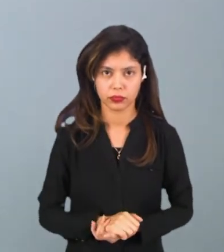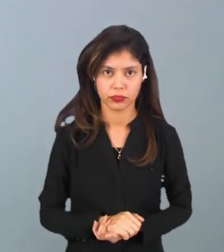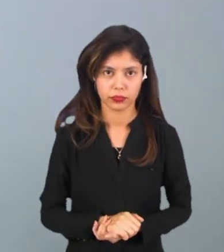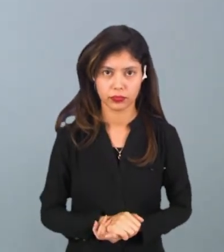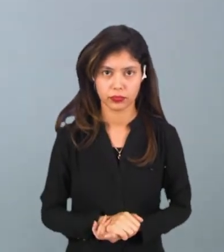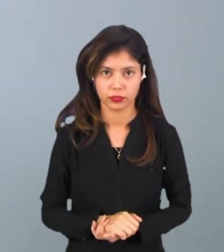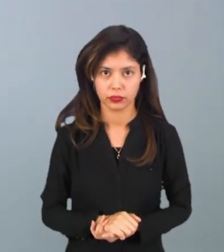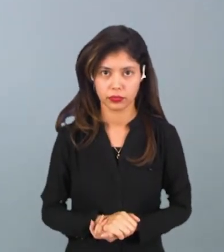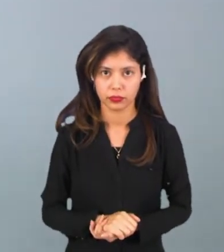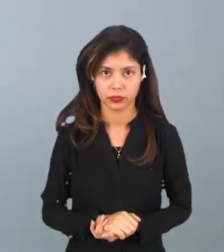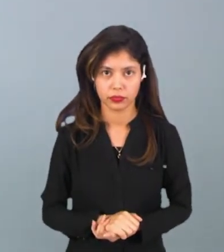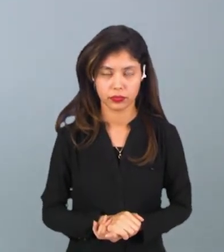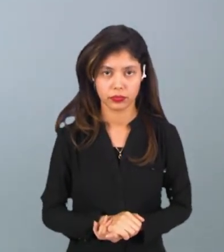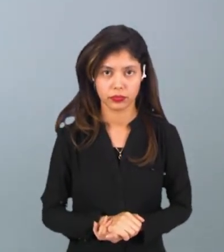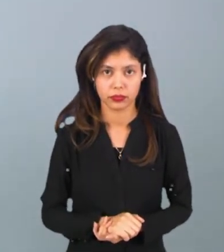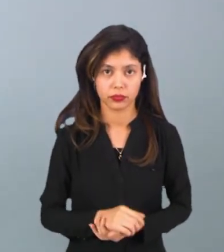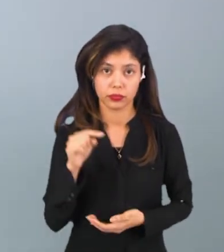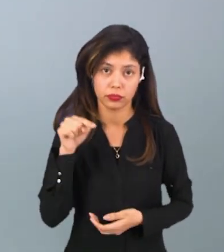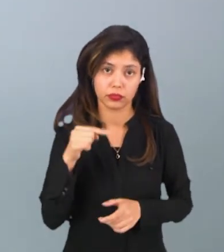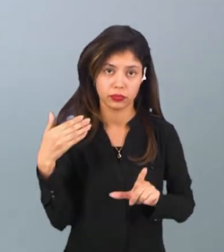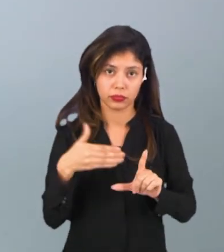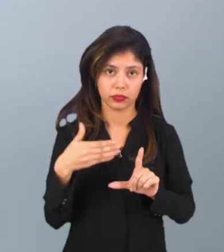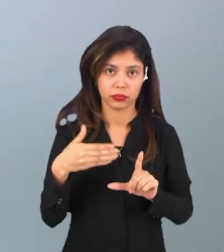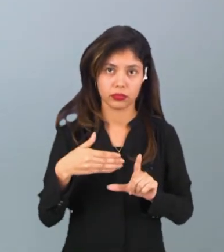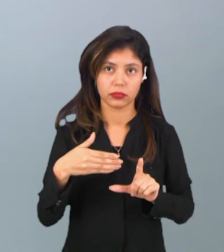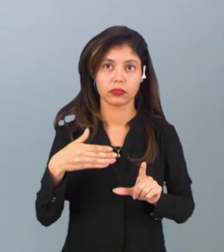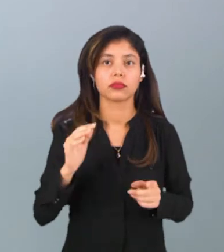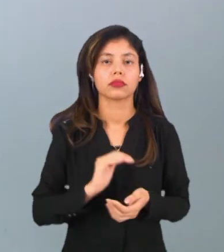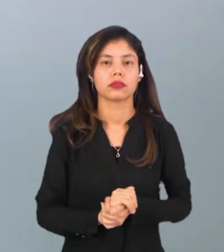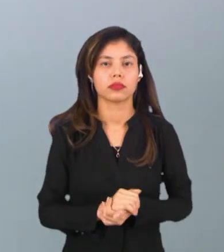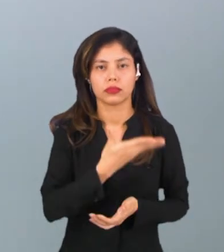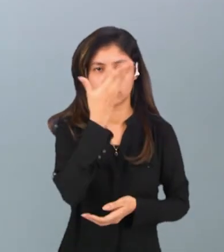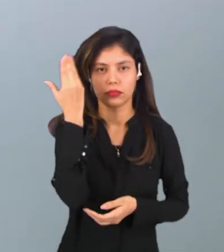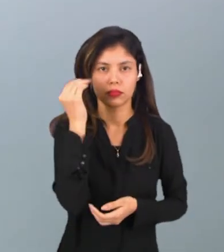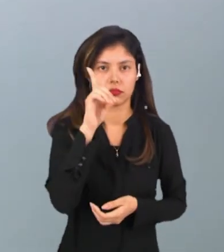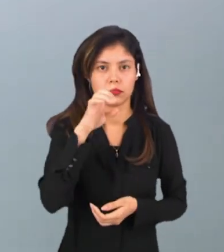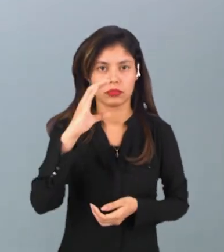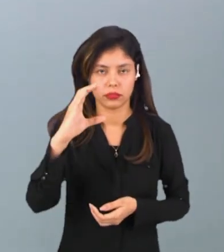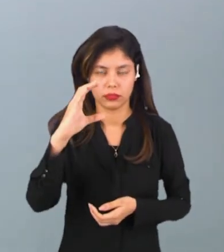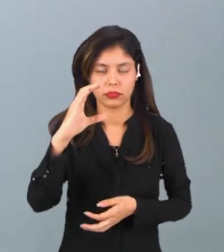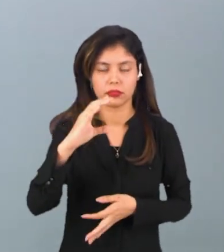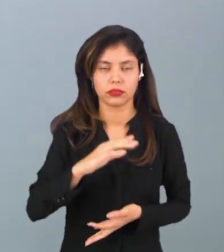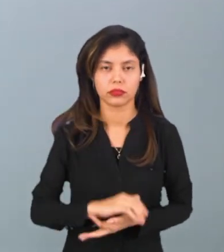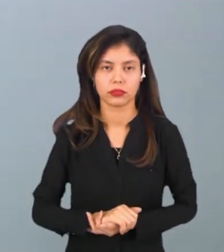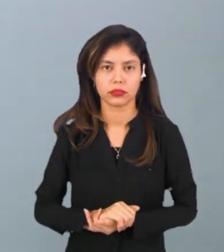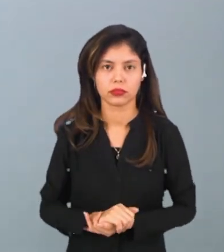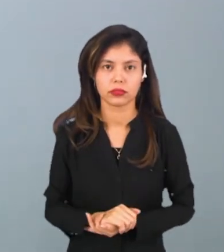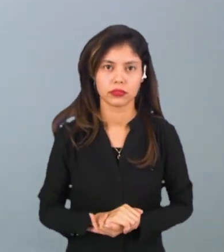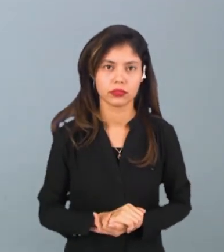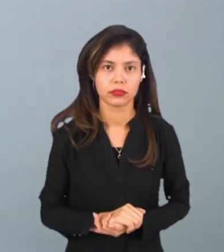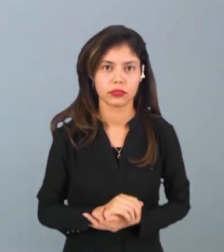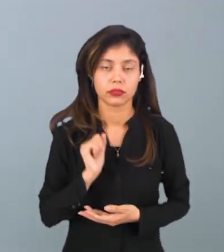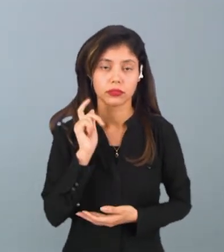Então, para esta e outras aulas, não se esqueçam de acessar a plataforma